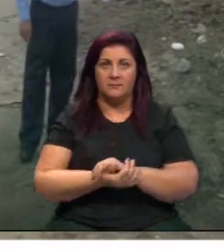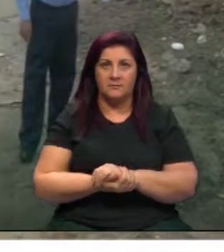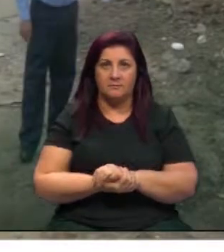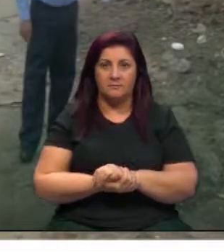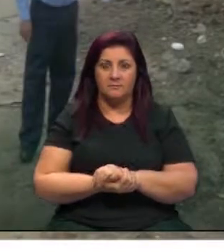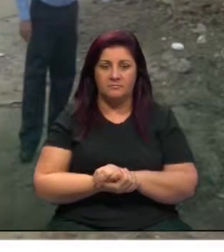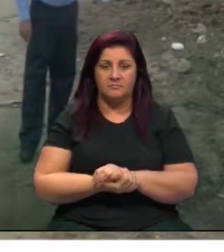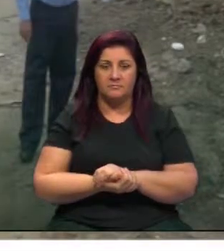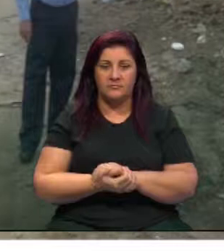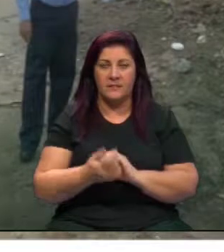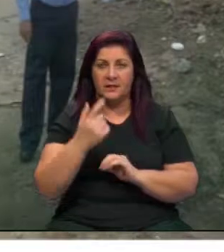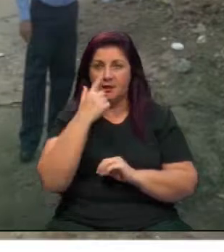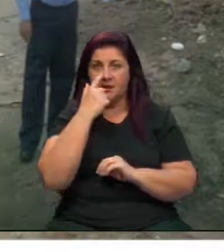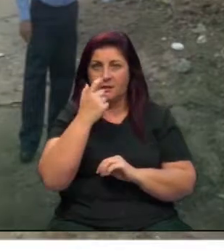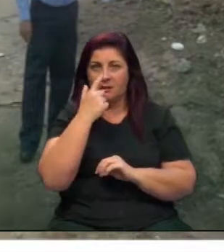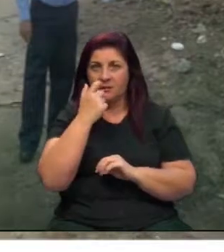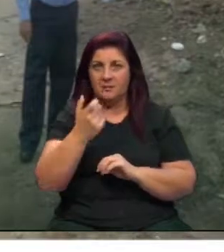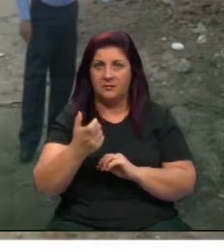Lixão